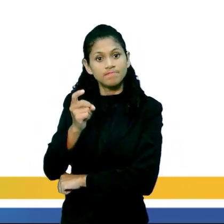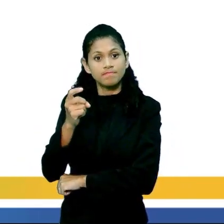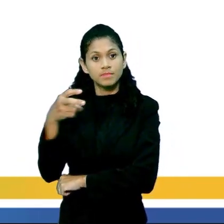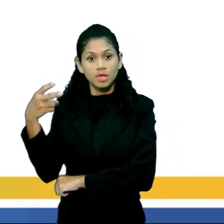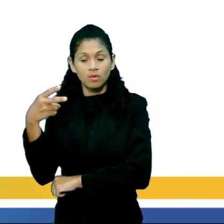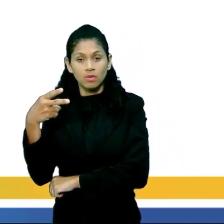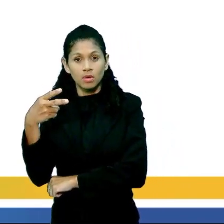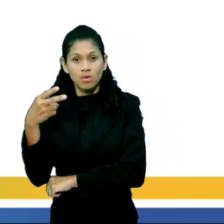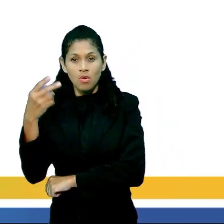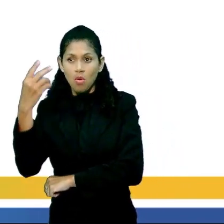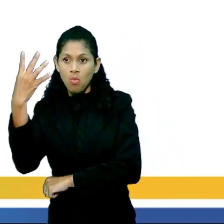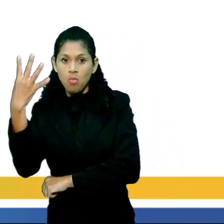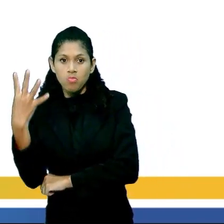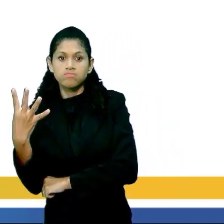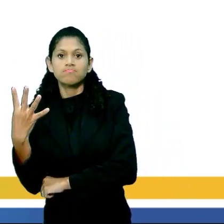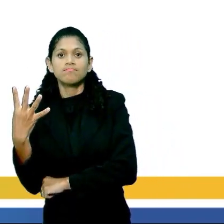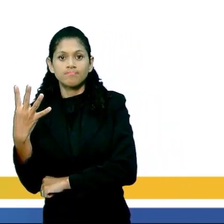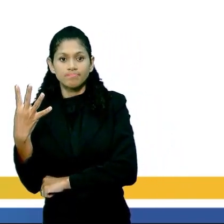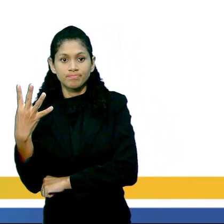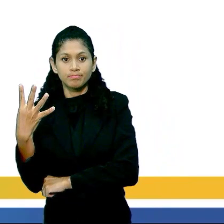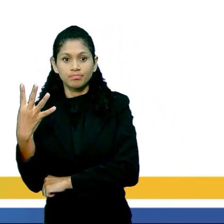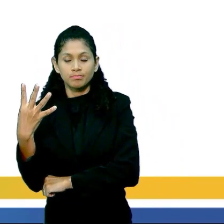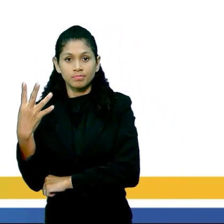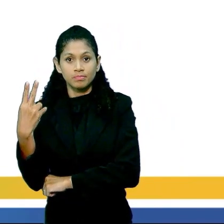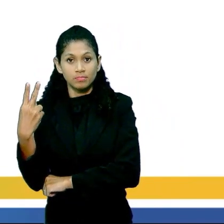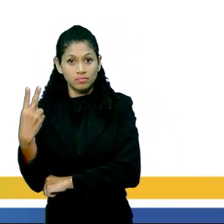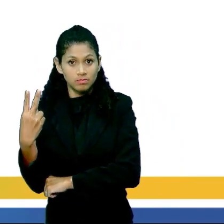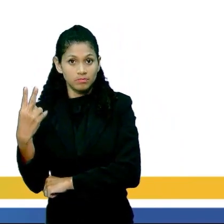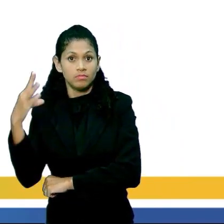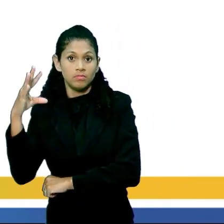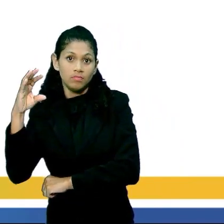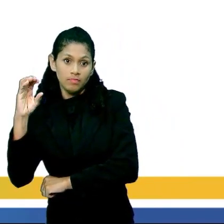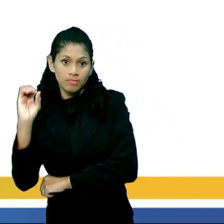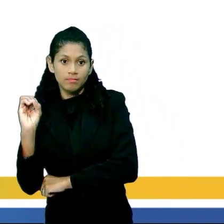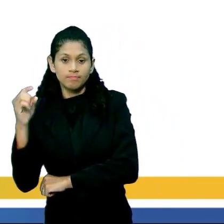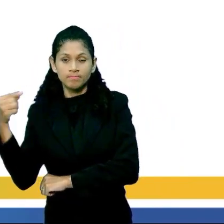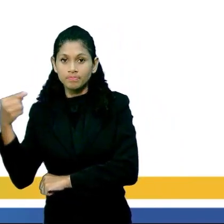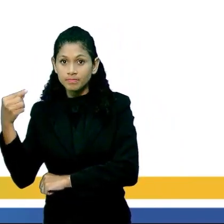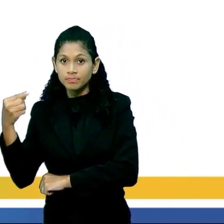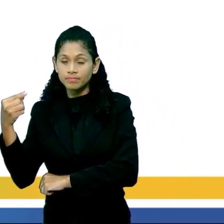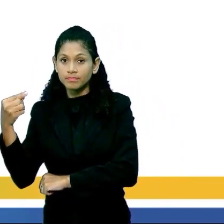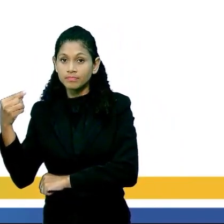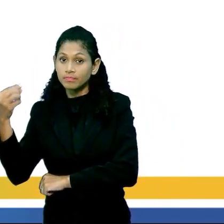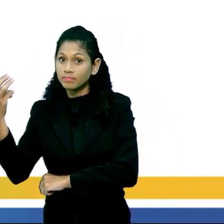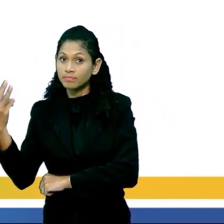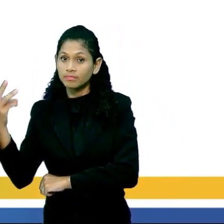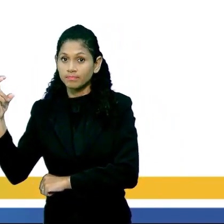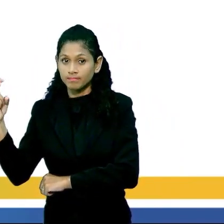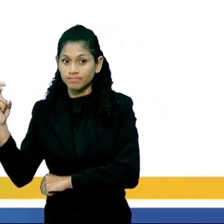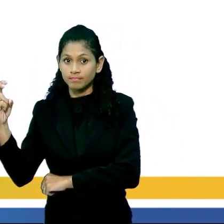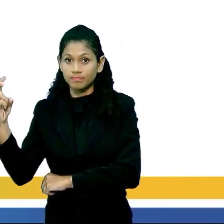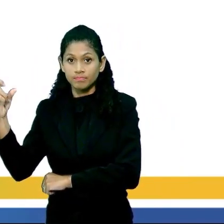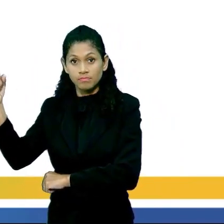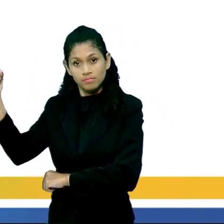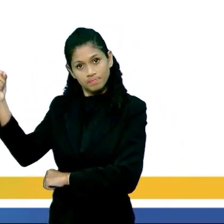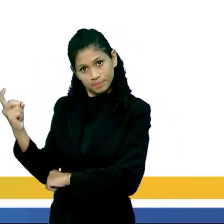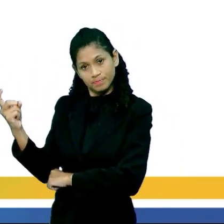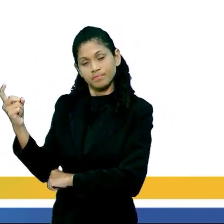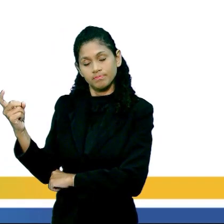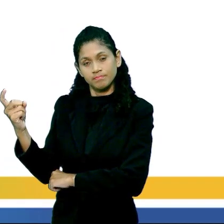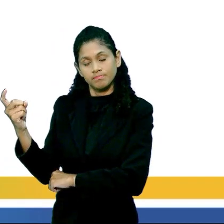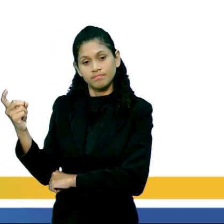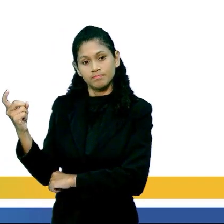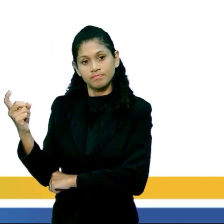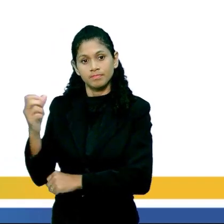E 12 menos x vezes 35. Então, nós vamos ter aí, ó, multiplicação.